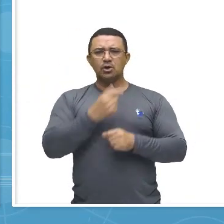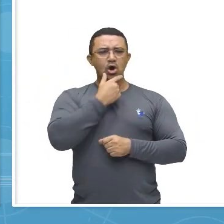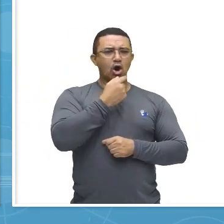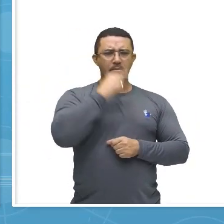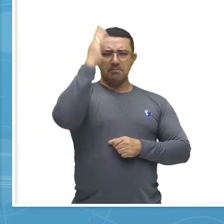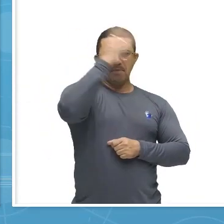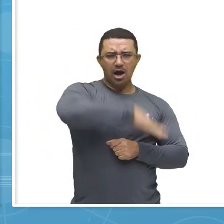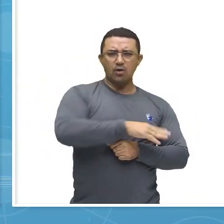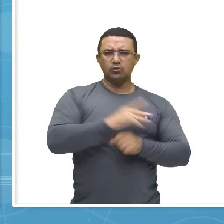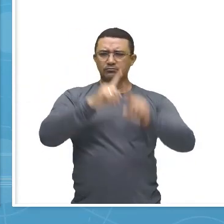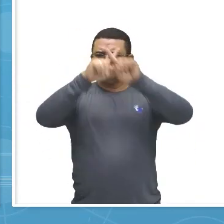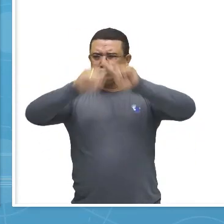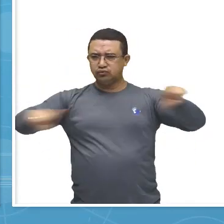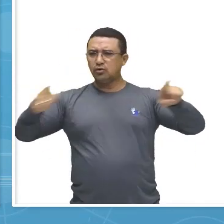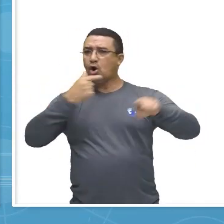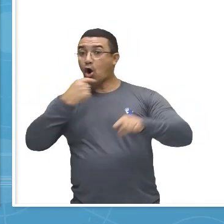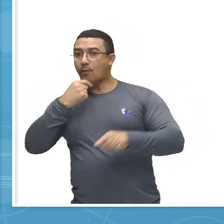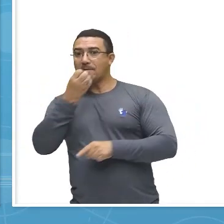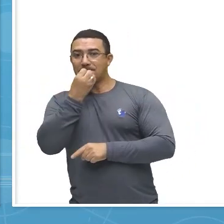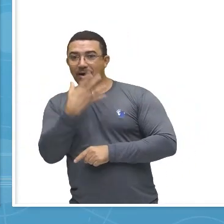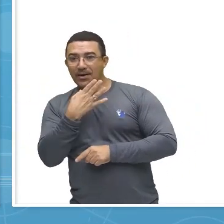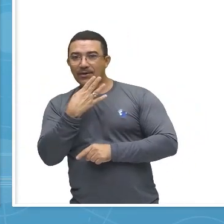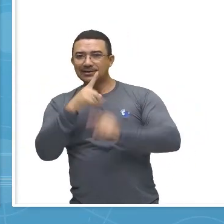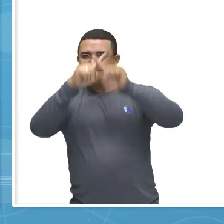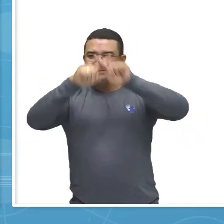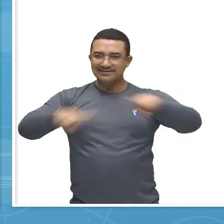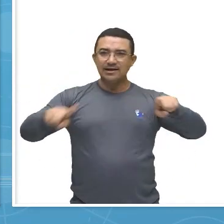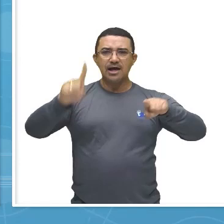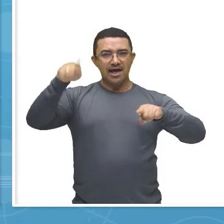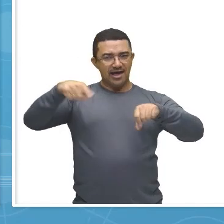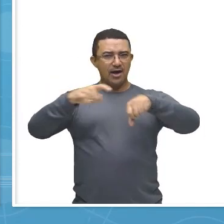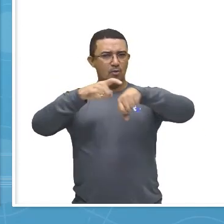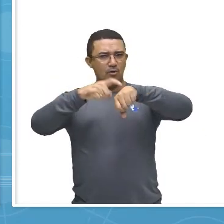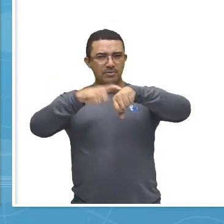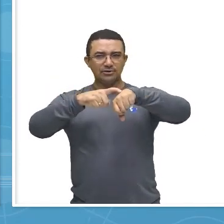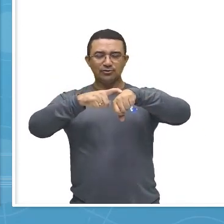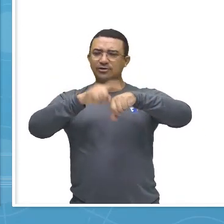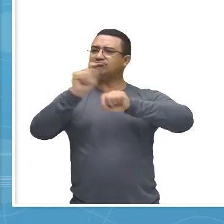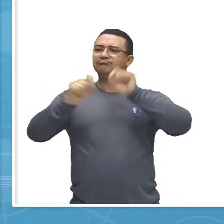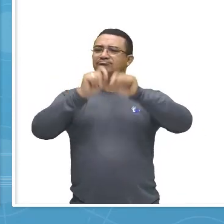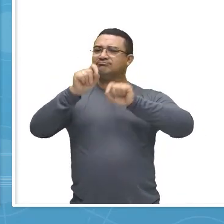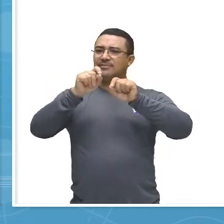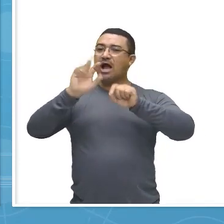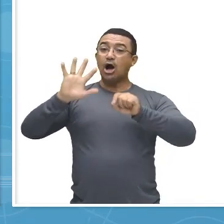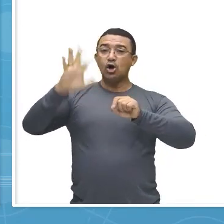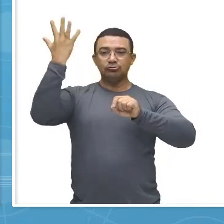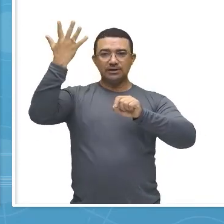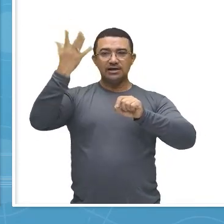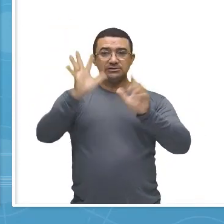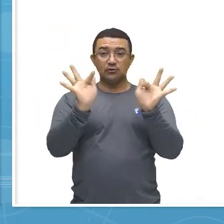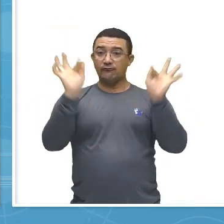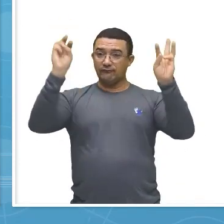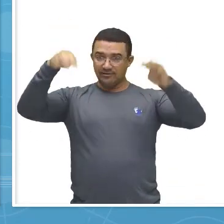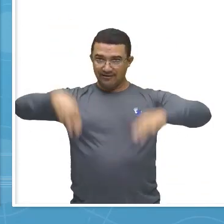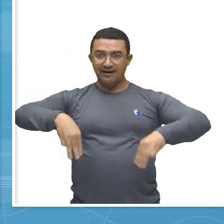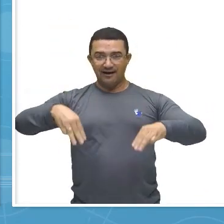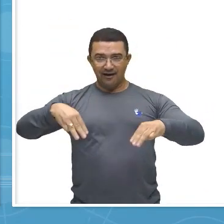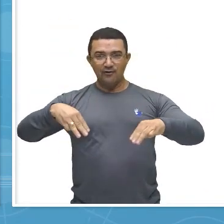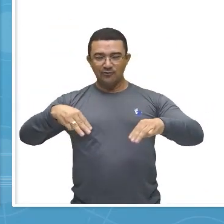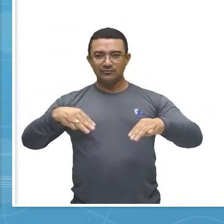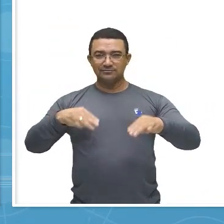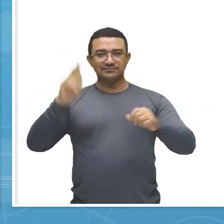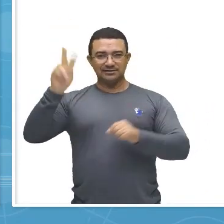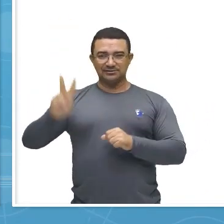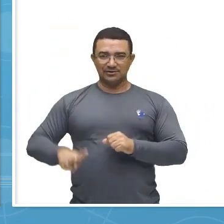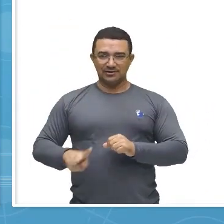aquele é o clímax alto da narrativa, o ponto em que vai resolver ali para chegar ao o desfecho